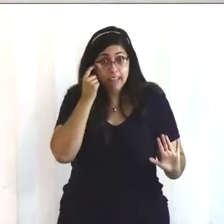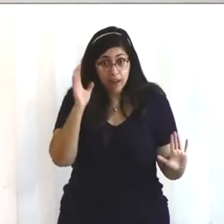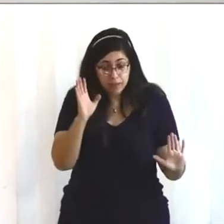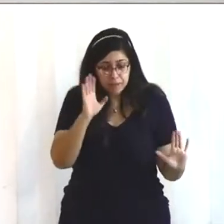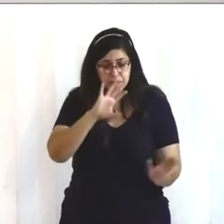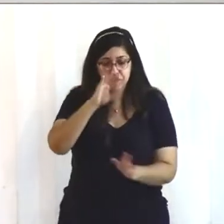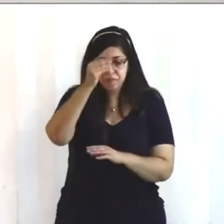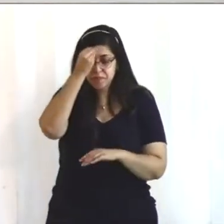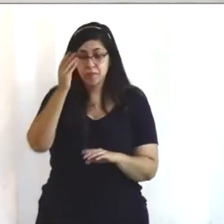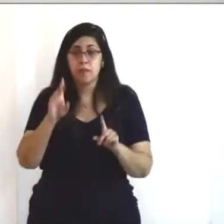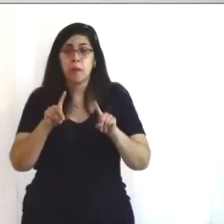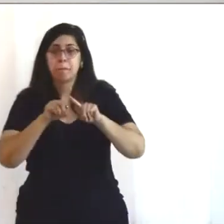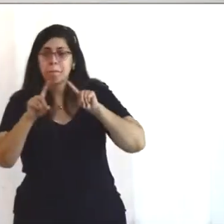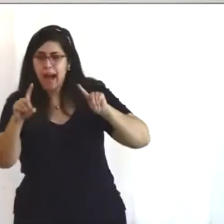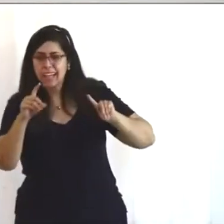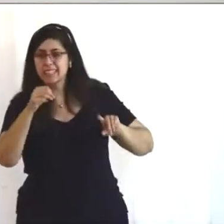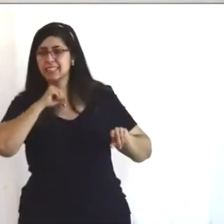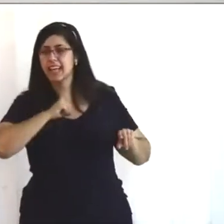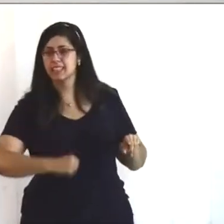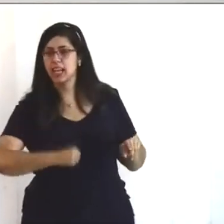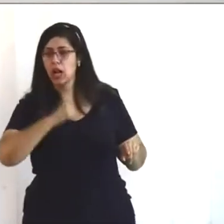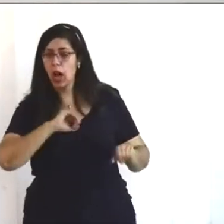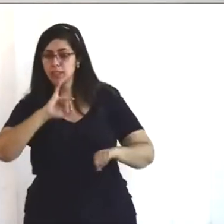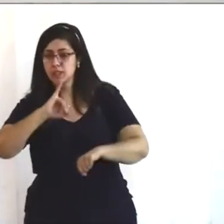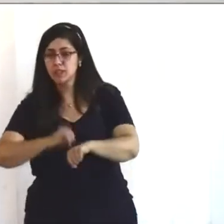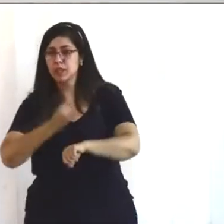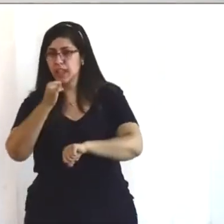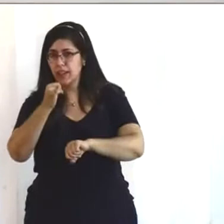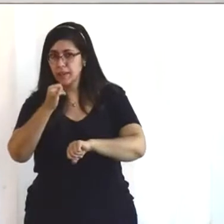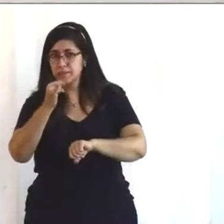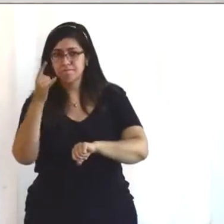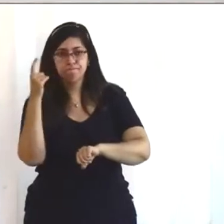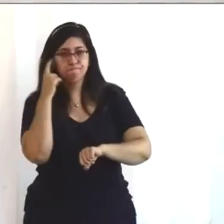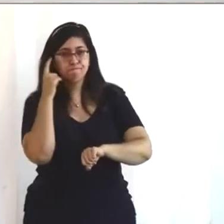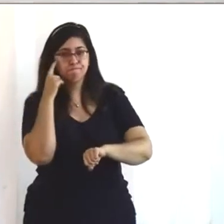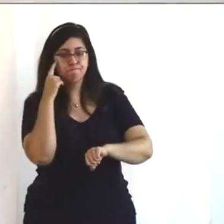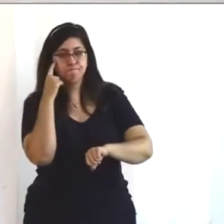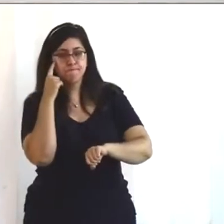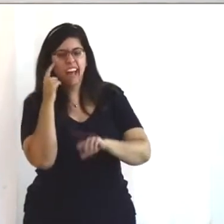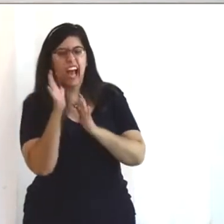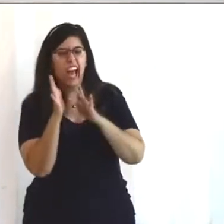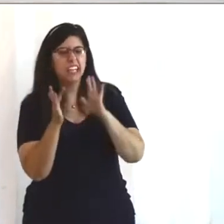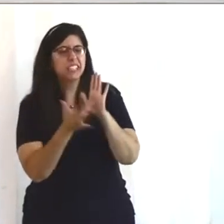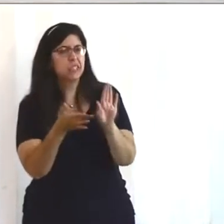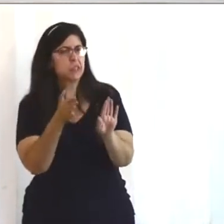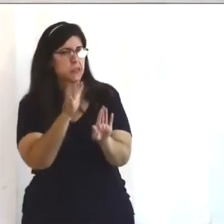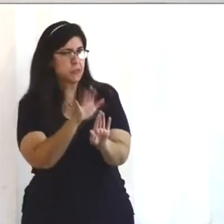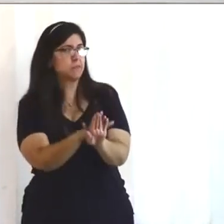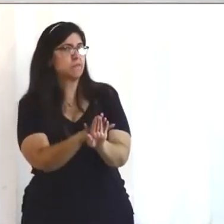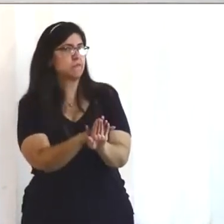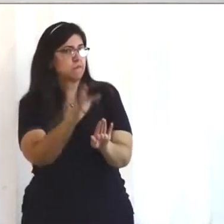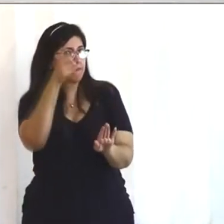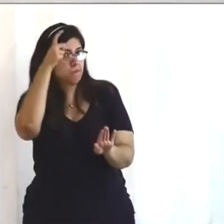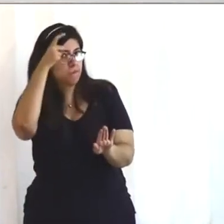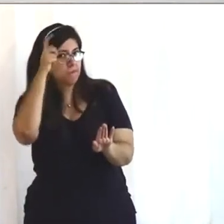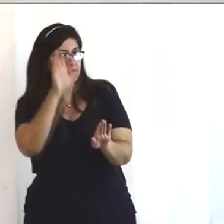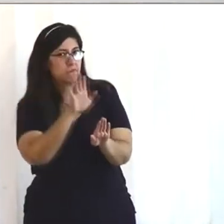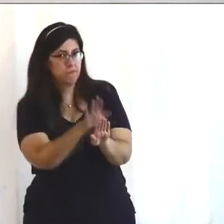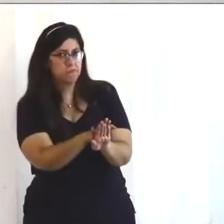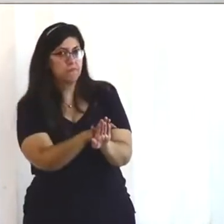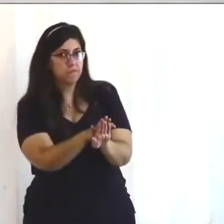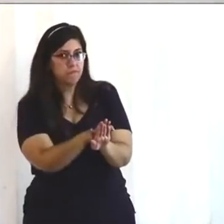afirmação nova, uma afirmação que ele está possesso por um demônio, o maioral